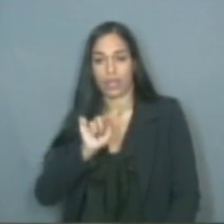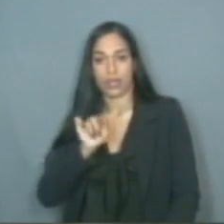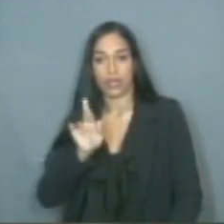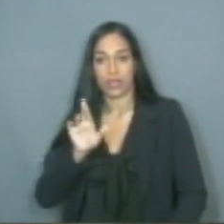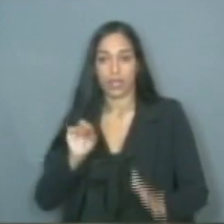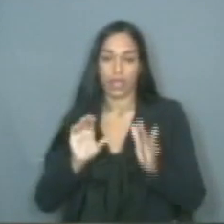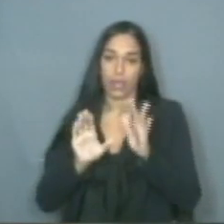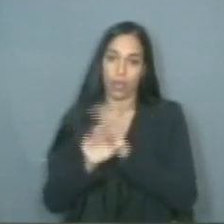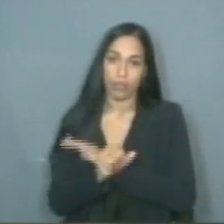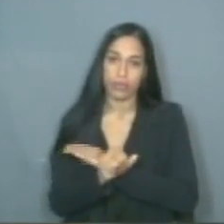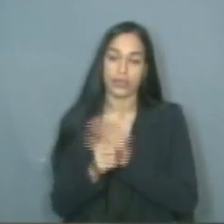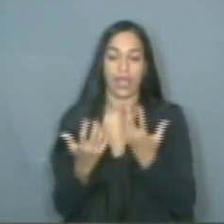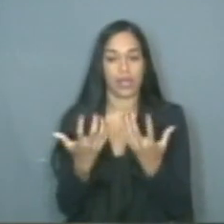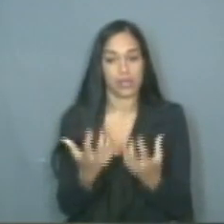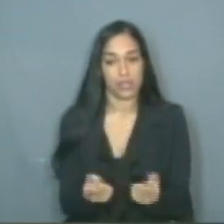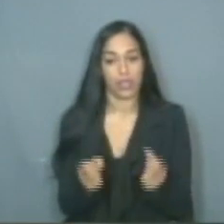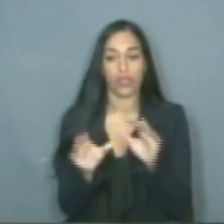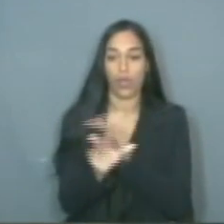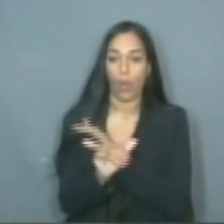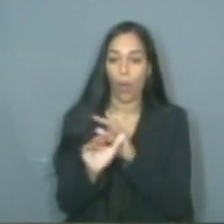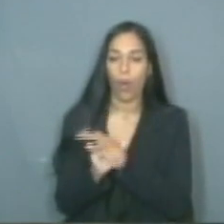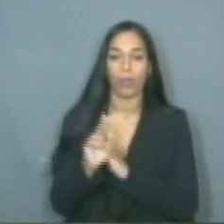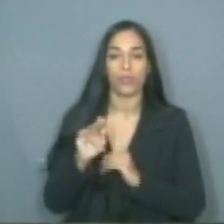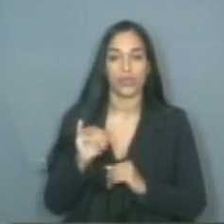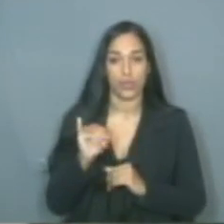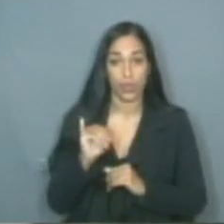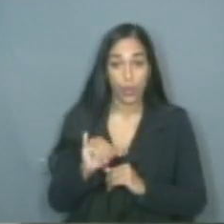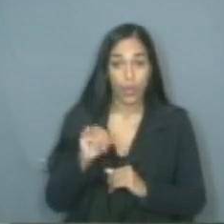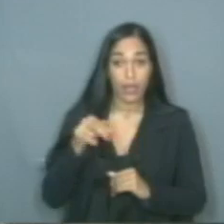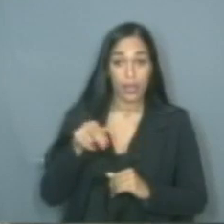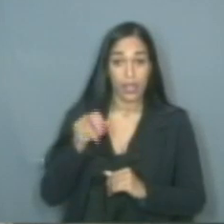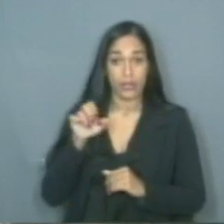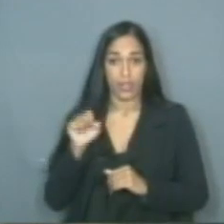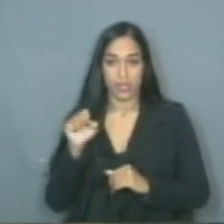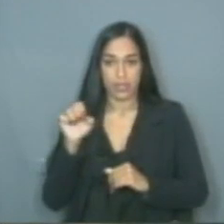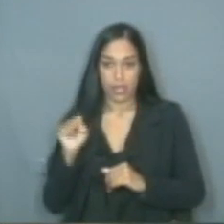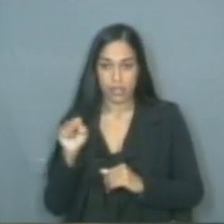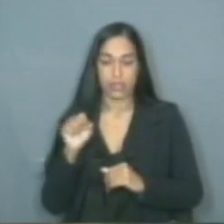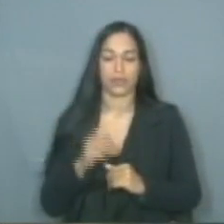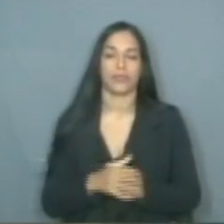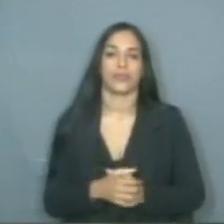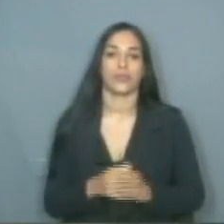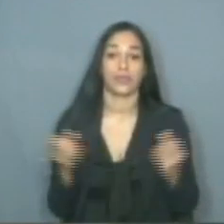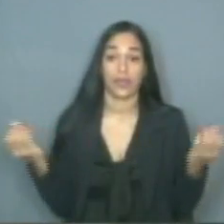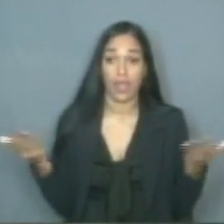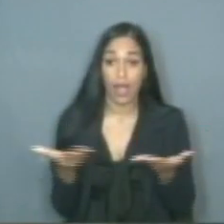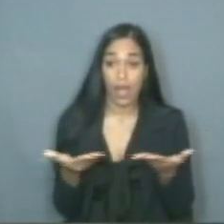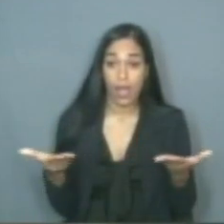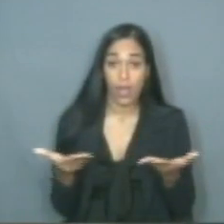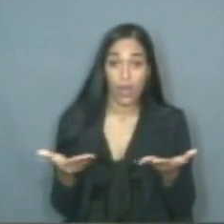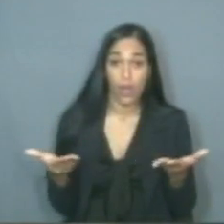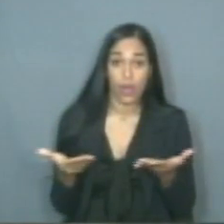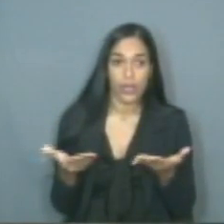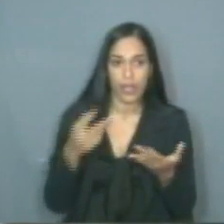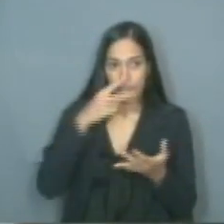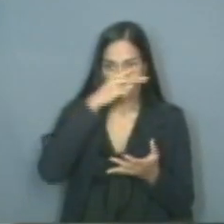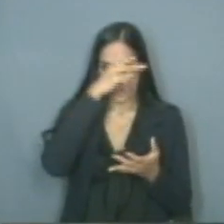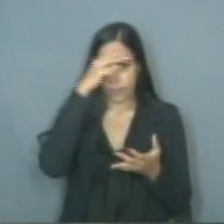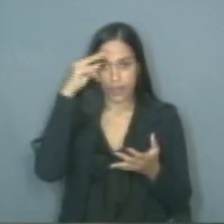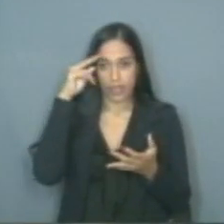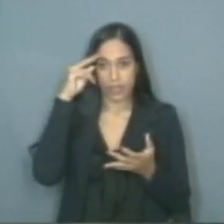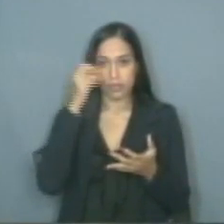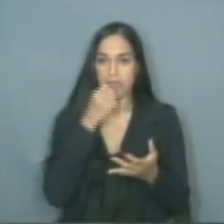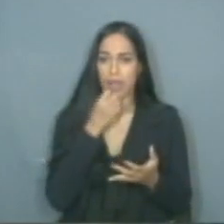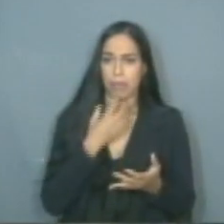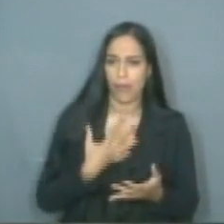o roubo e com a fraude no INSS. E que agora quer pagar de bonzinho de vítima.